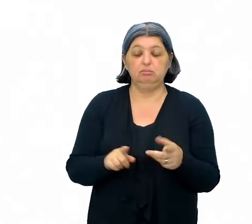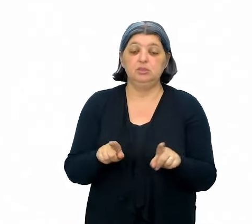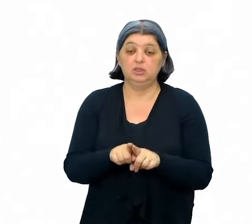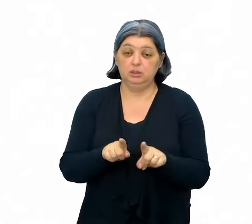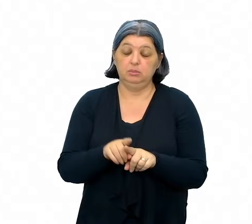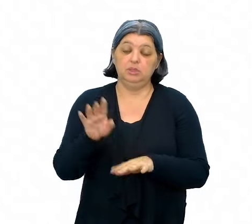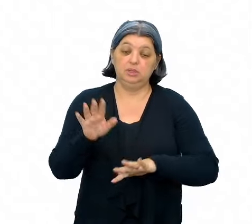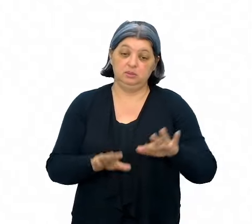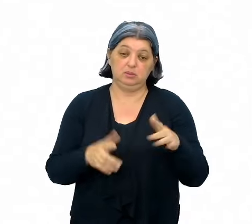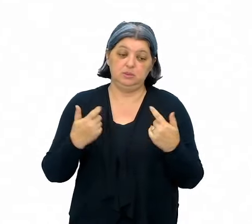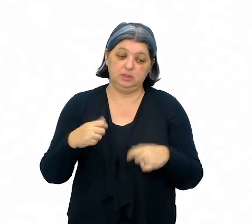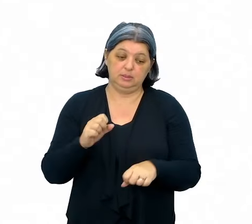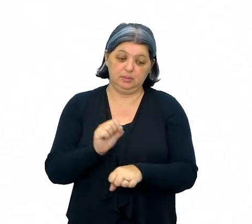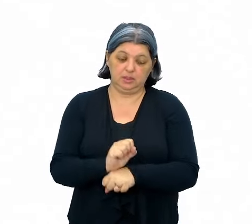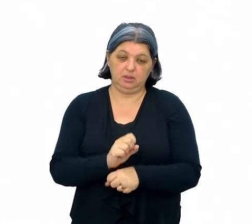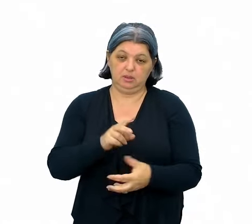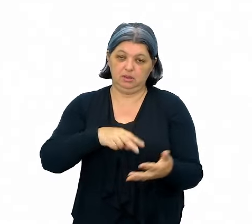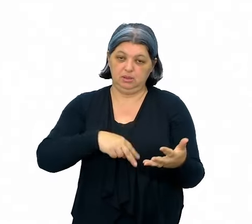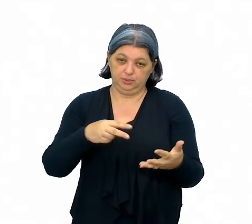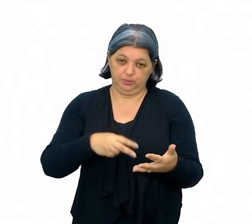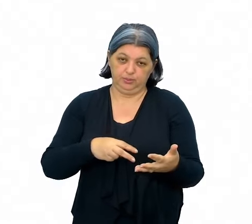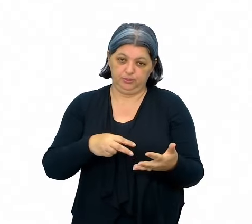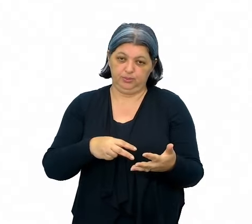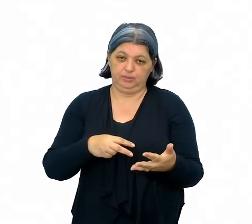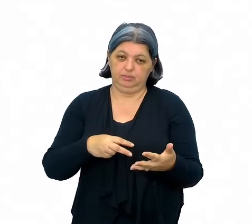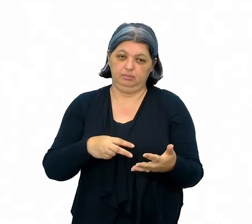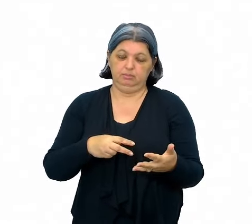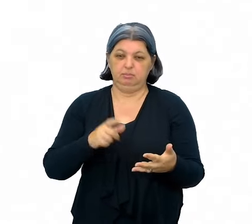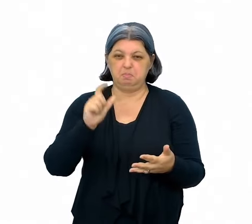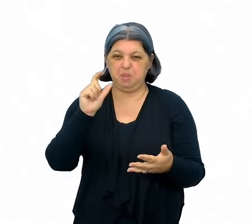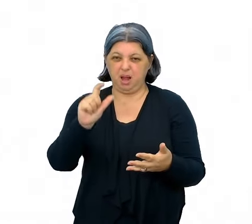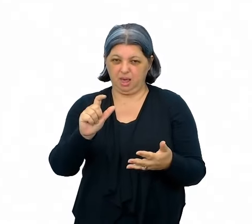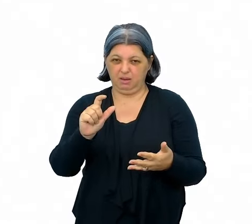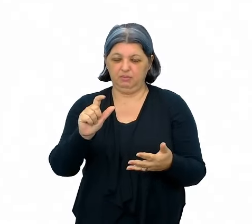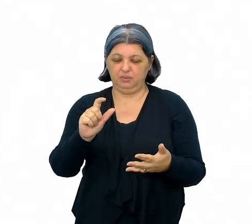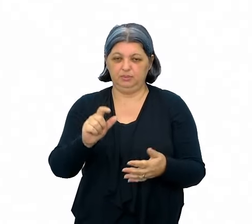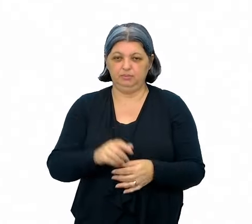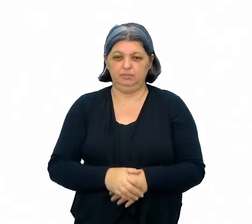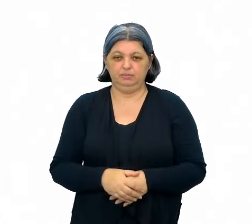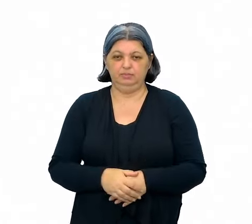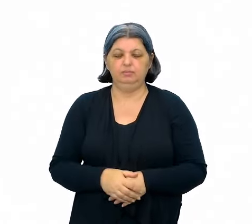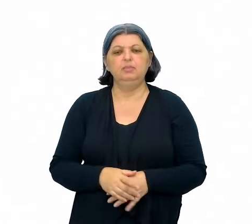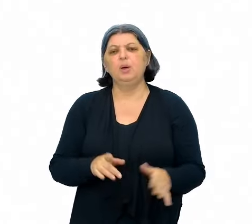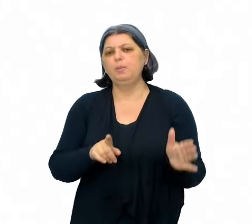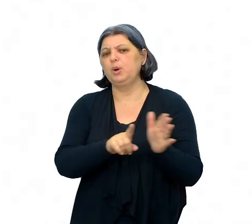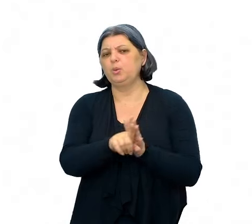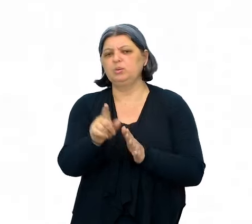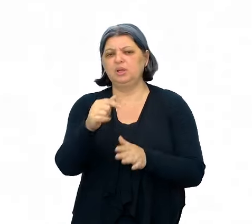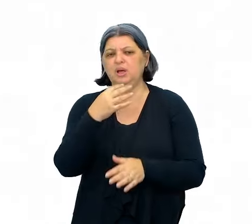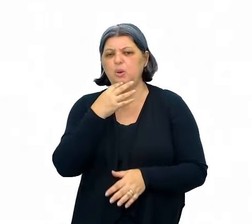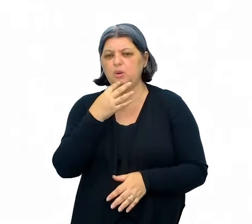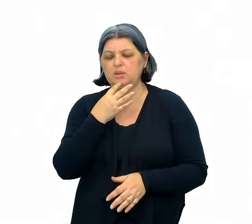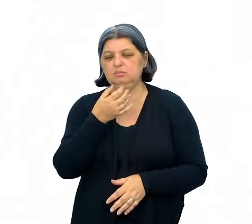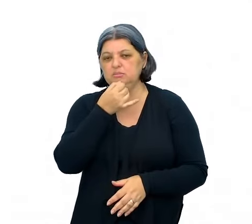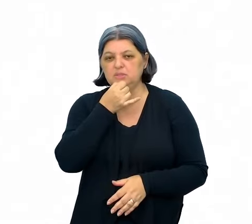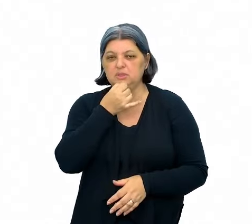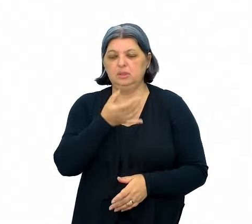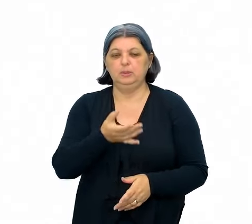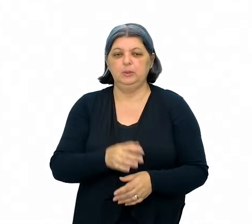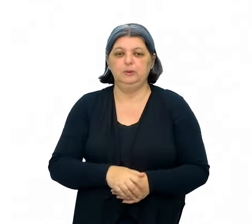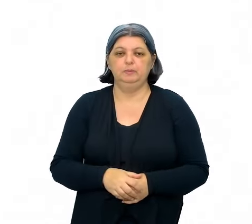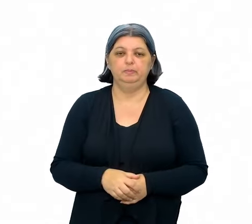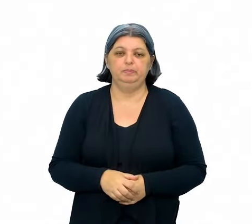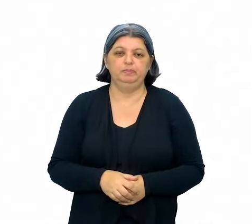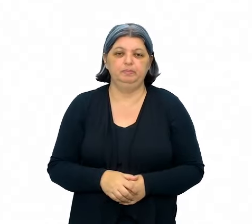interromper a leitura em alguma determinada palavra, né? E perguntar se for uma palavra